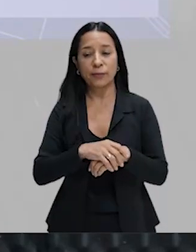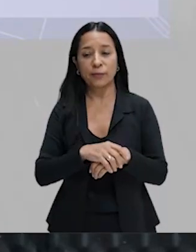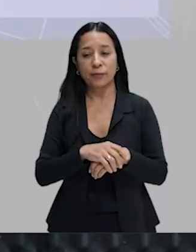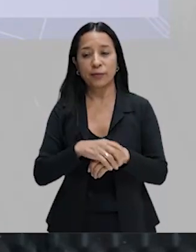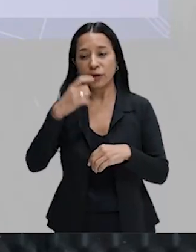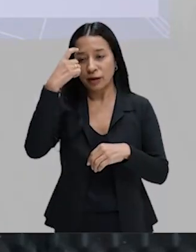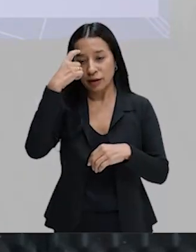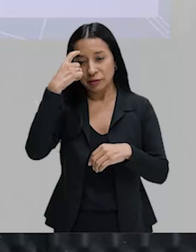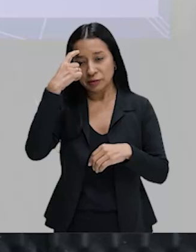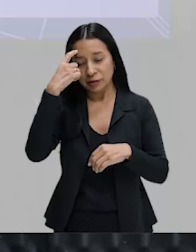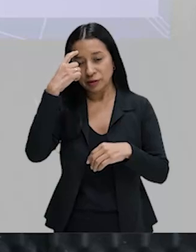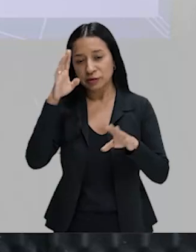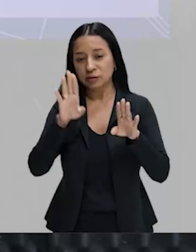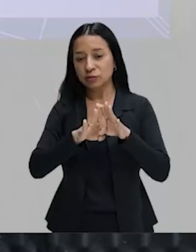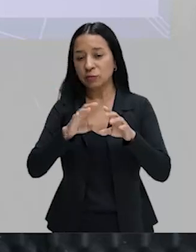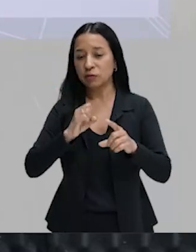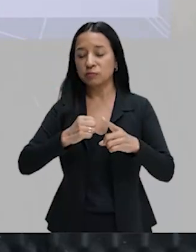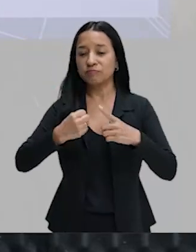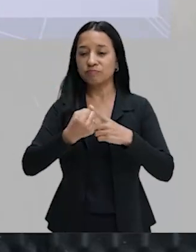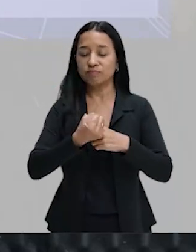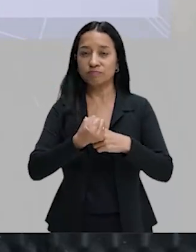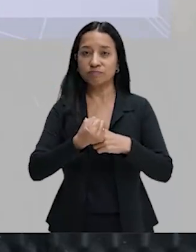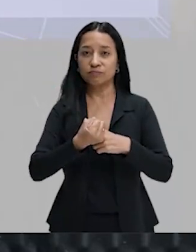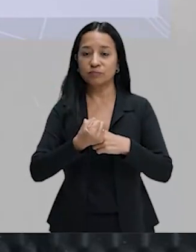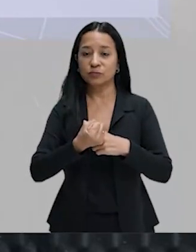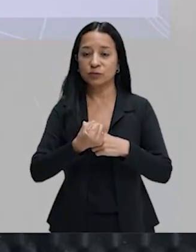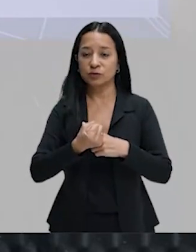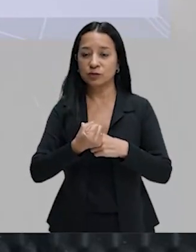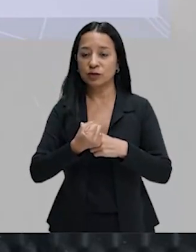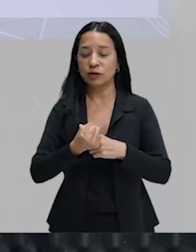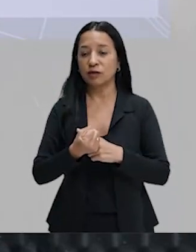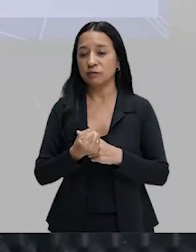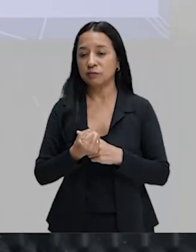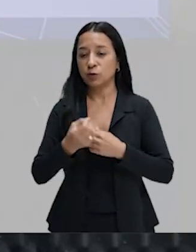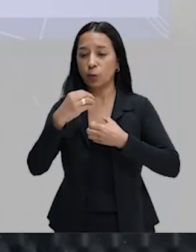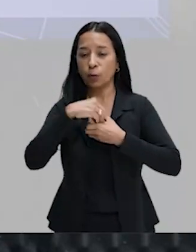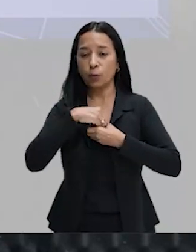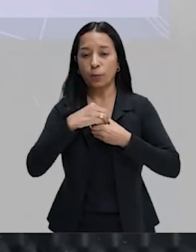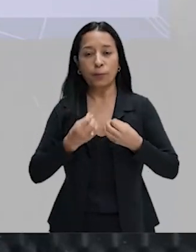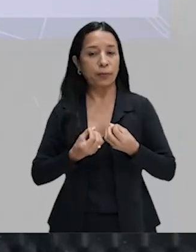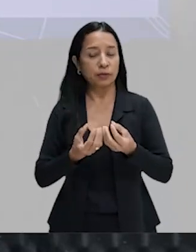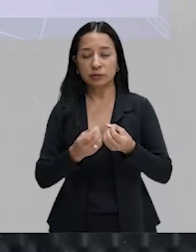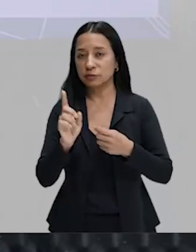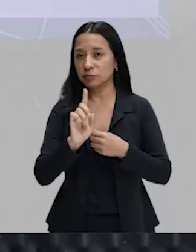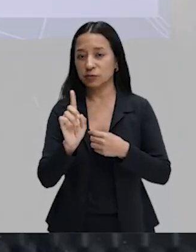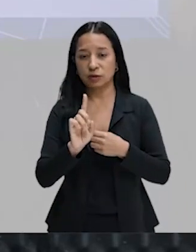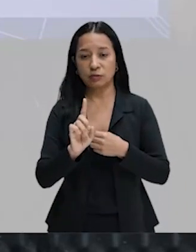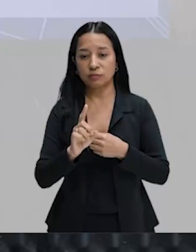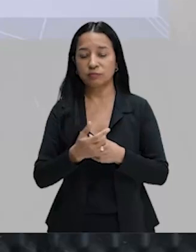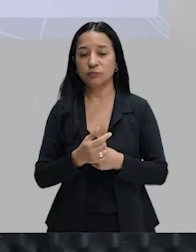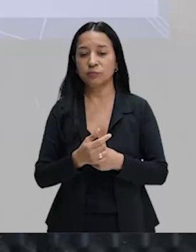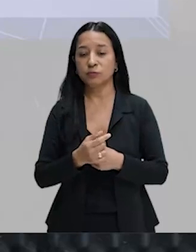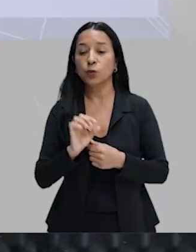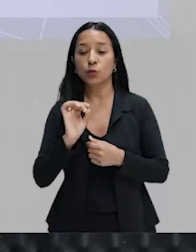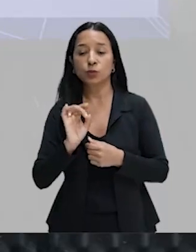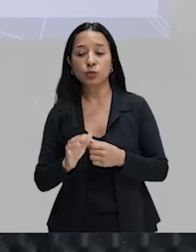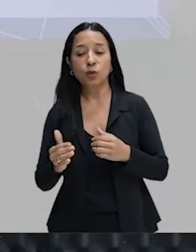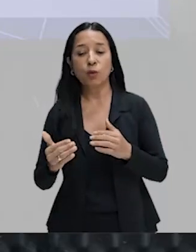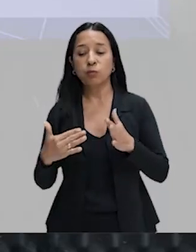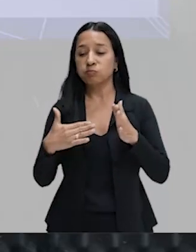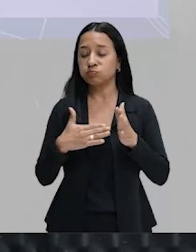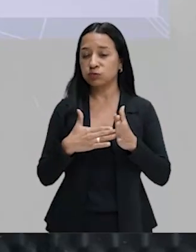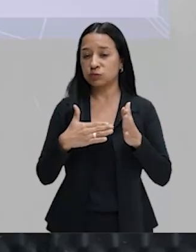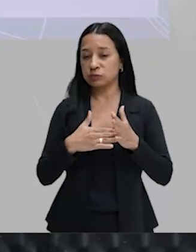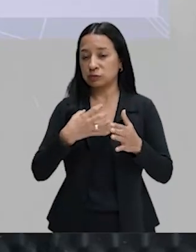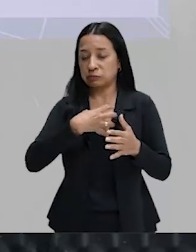a idealização também de uma sociedade, e o parnasianismo não, ele tem a contenção dos sentimentos. Eu não vou